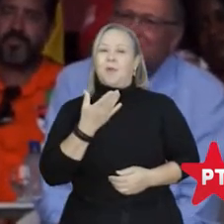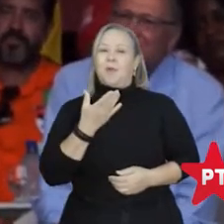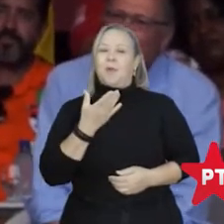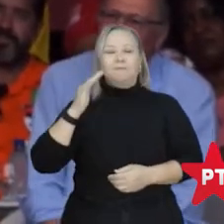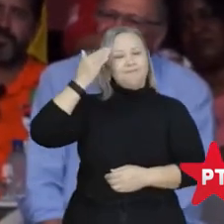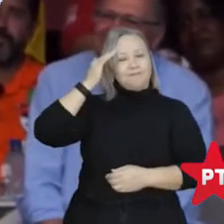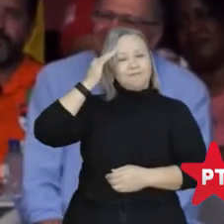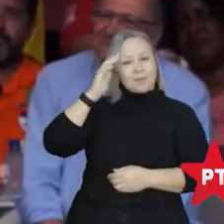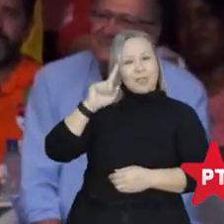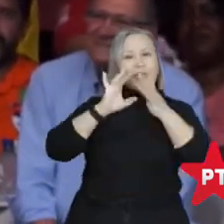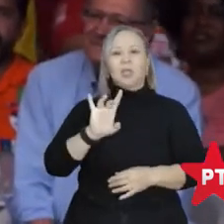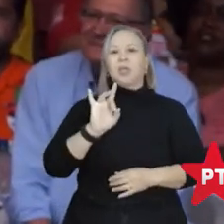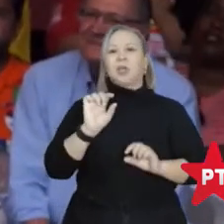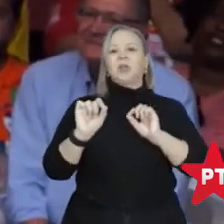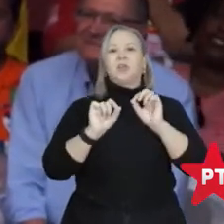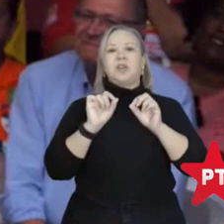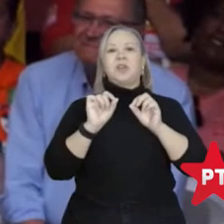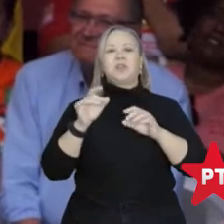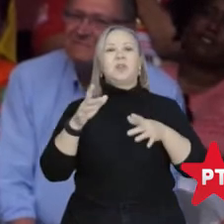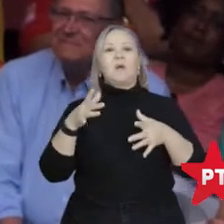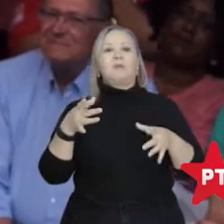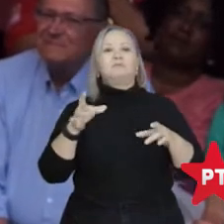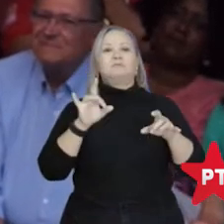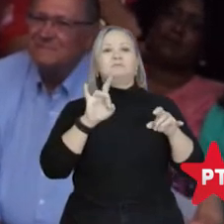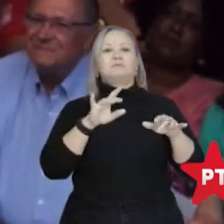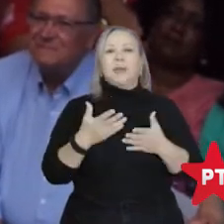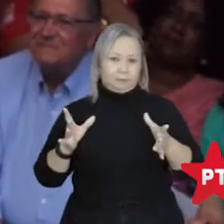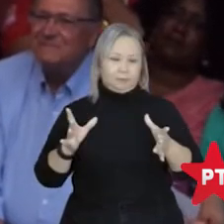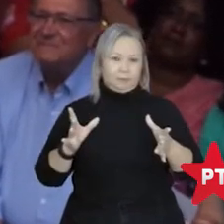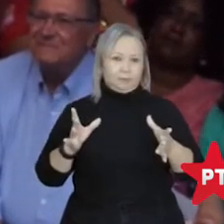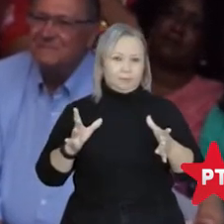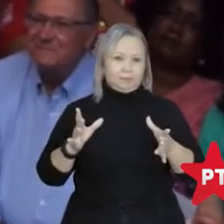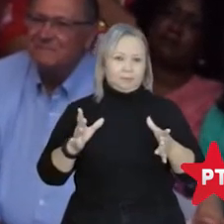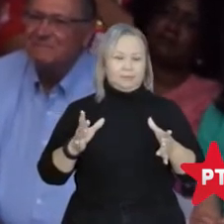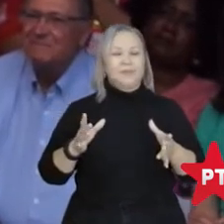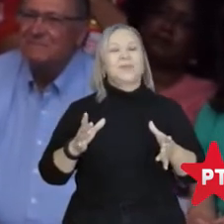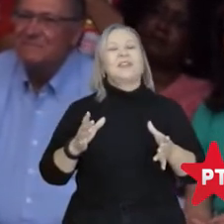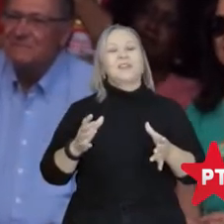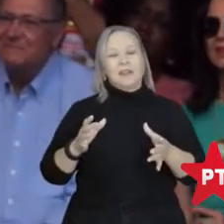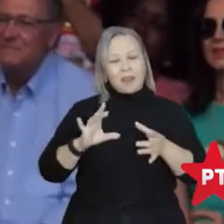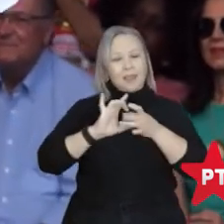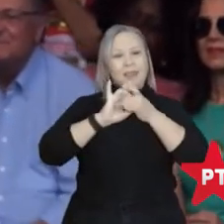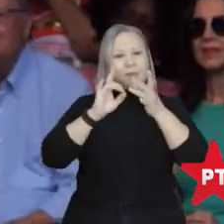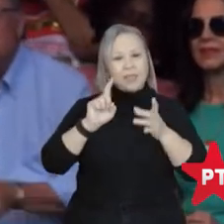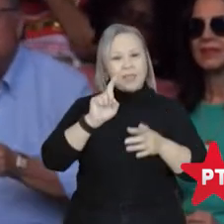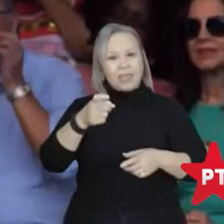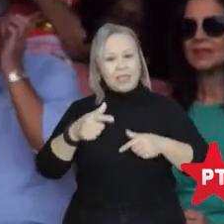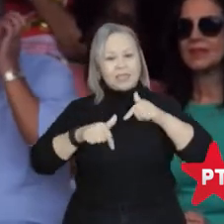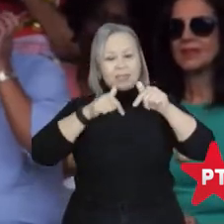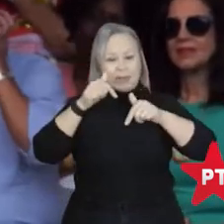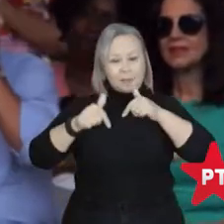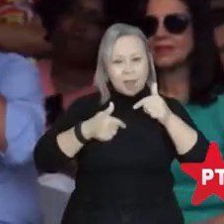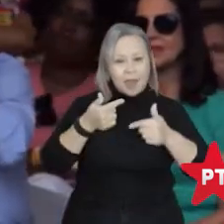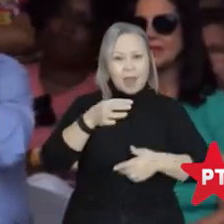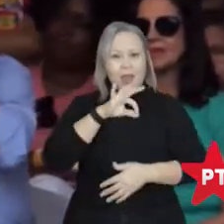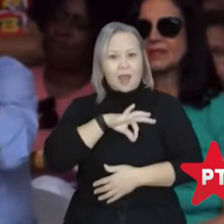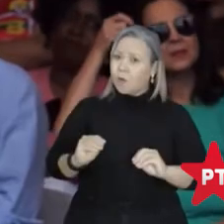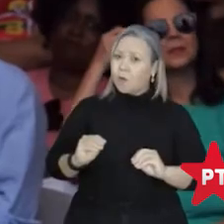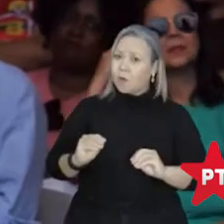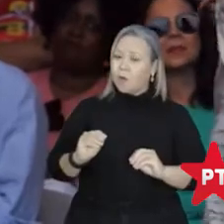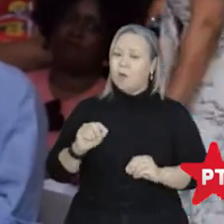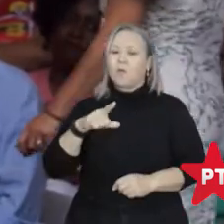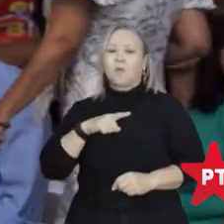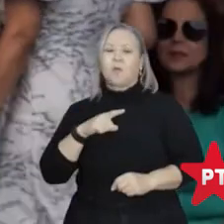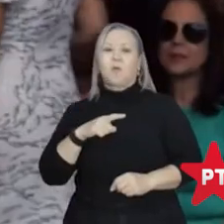a independência Presidente é emprego e renda e universidade para nossa gente é comida